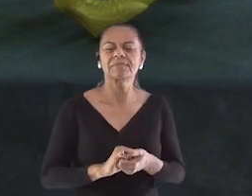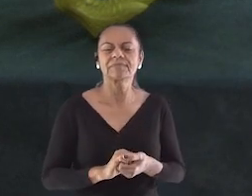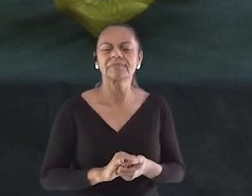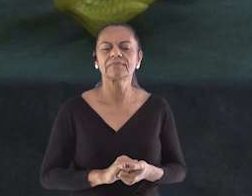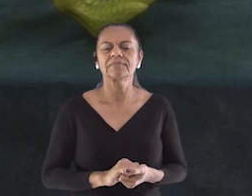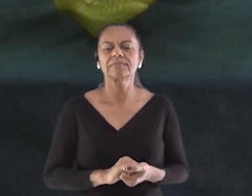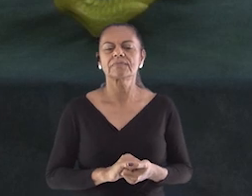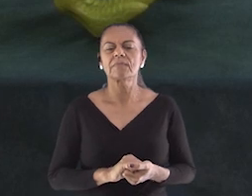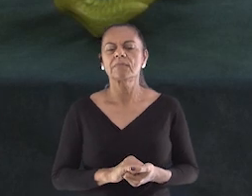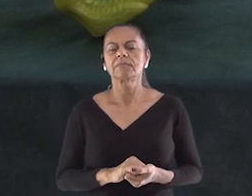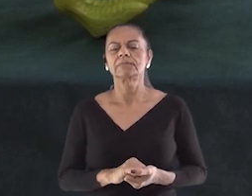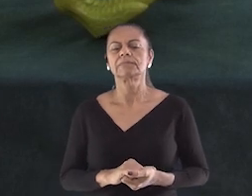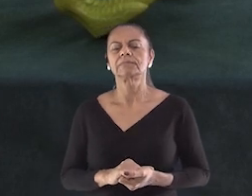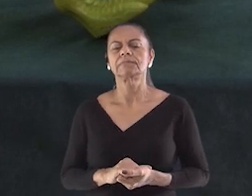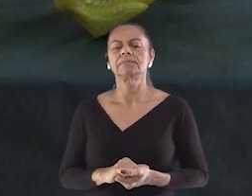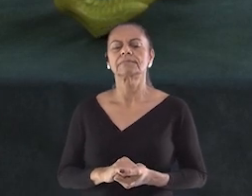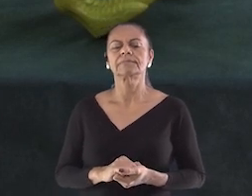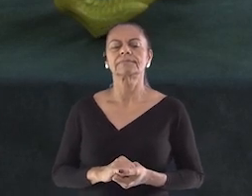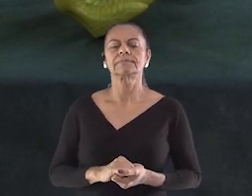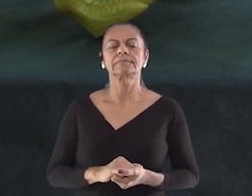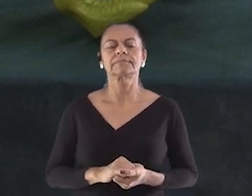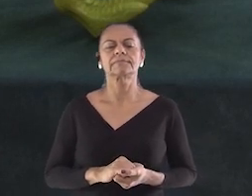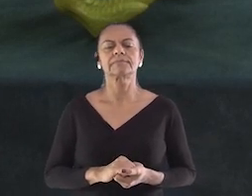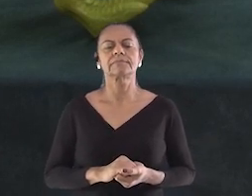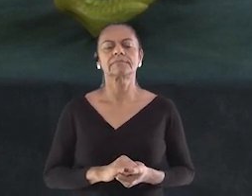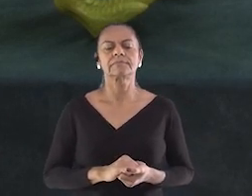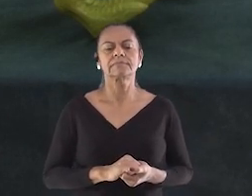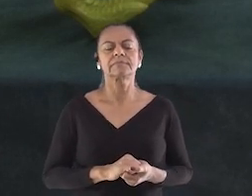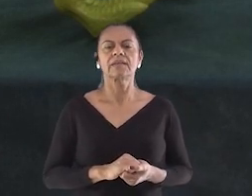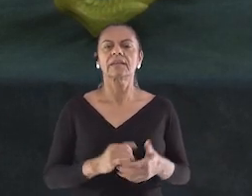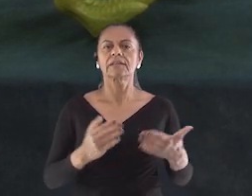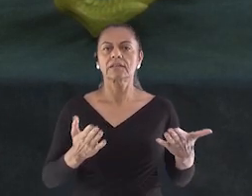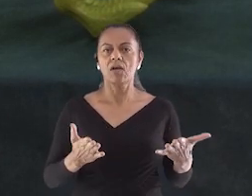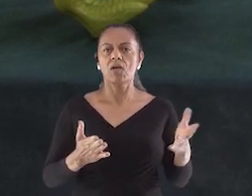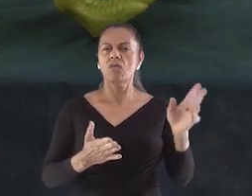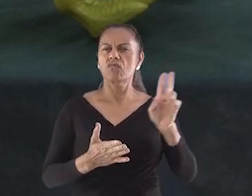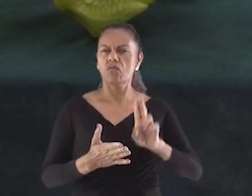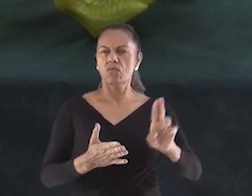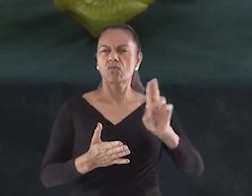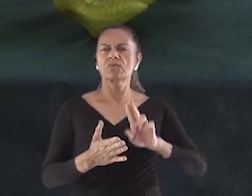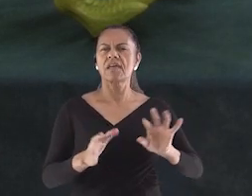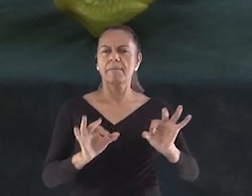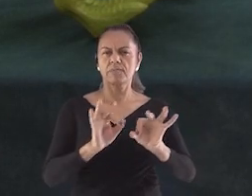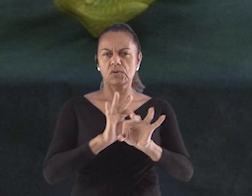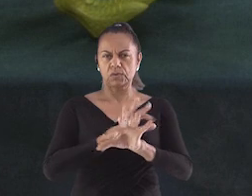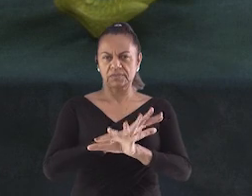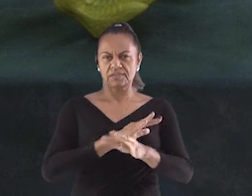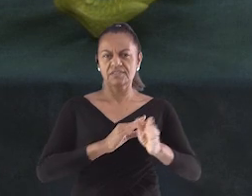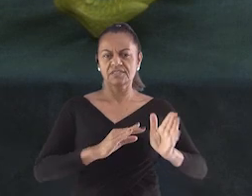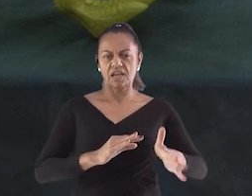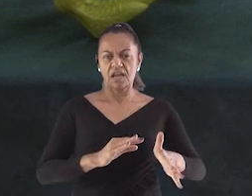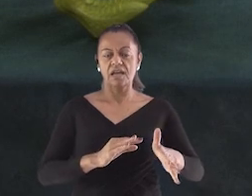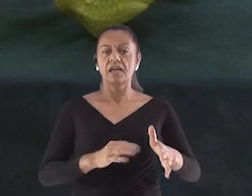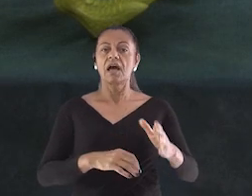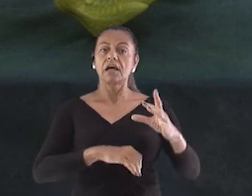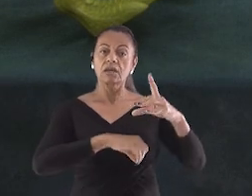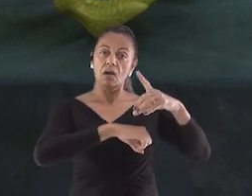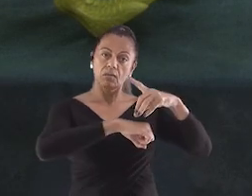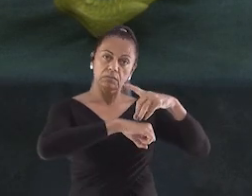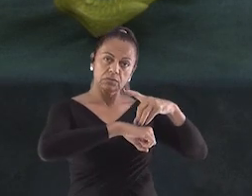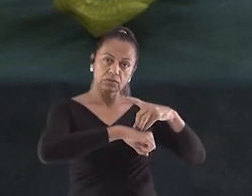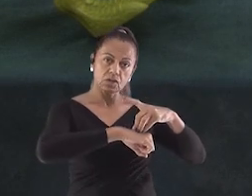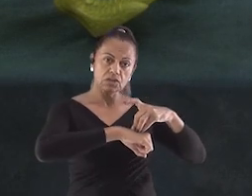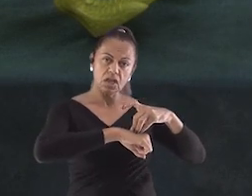ela fique dessa forma aqui, ó. No nosso caso, eu vou utilizar essa parte aqui que já está pronta,